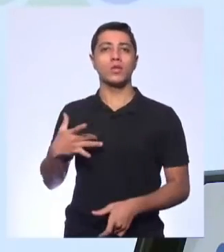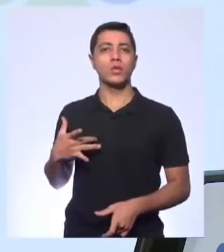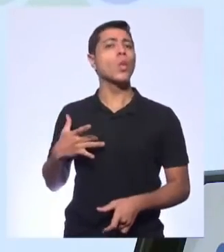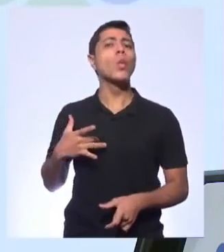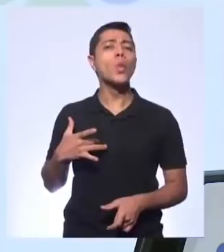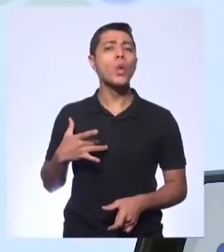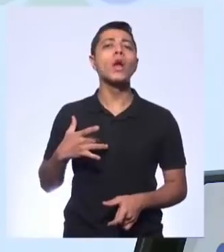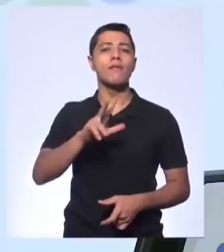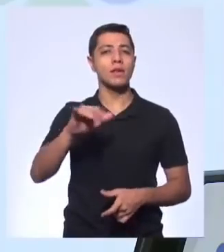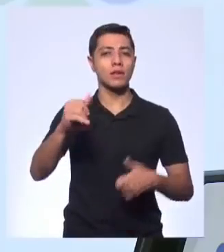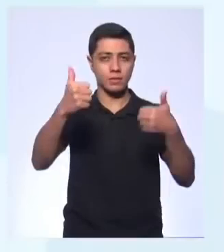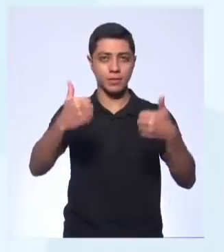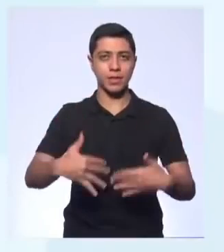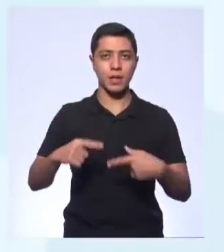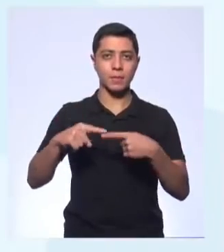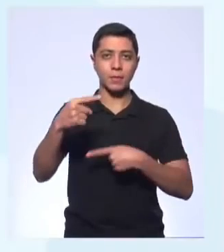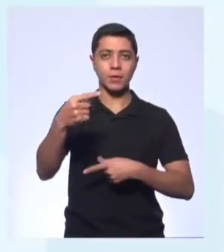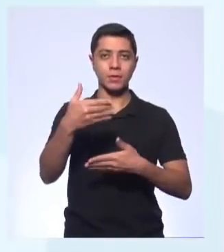no próximo slide.